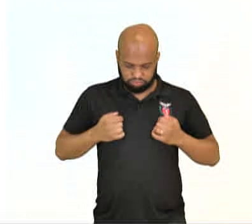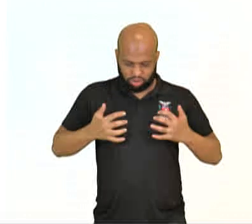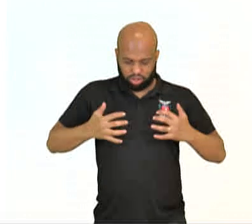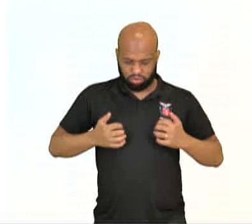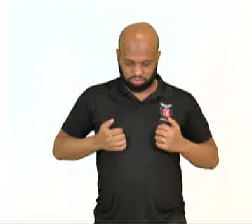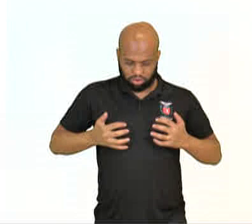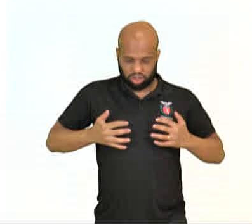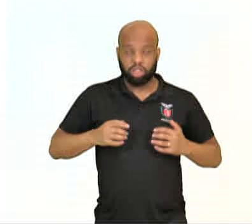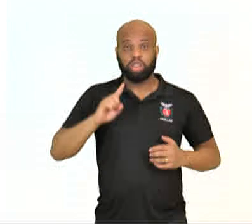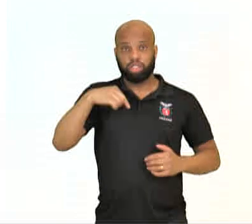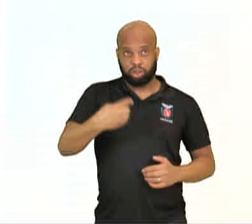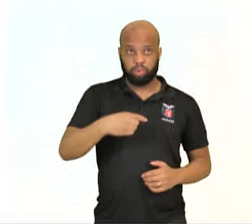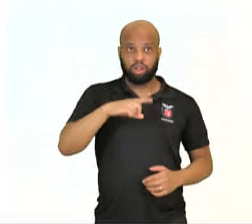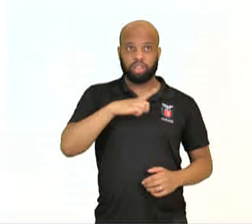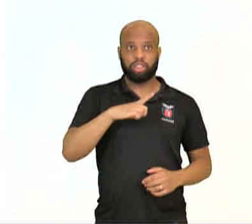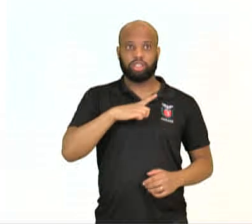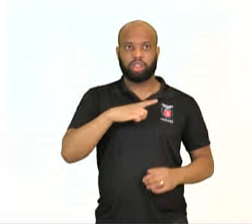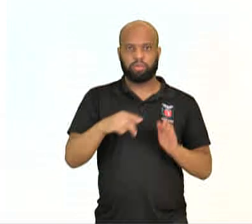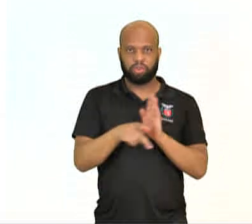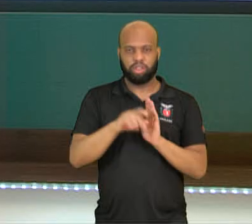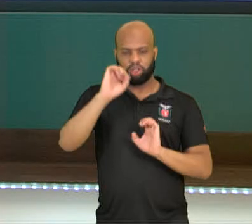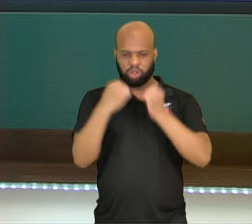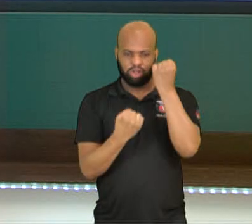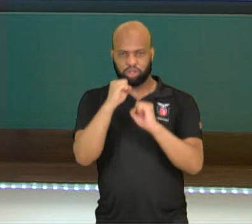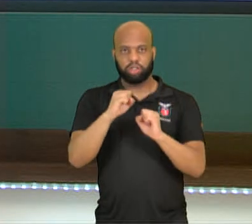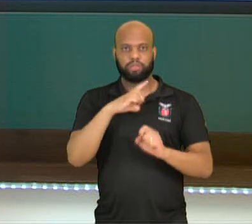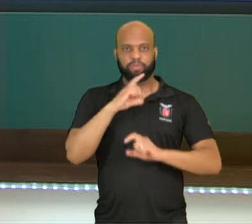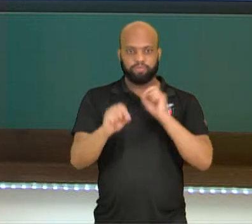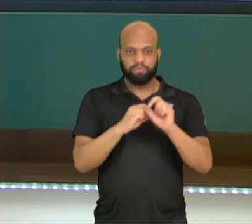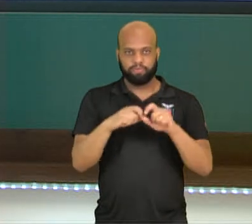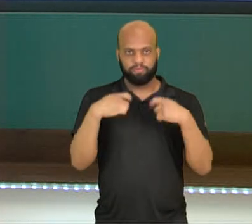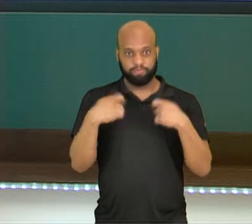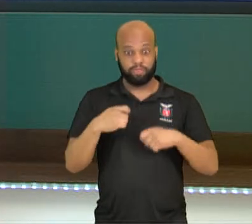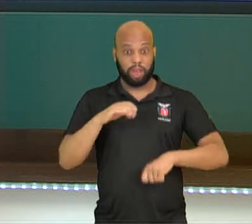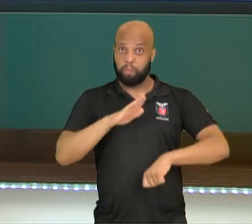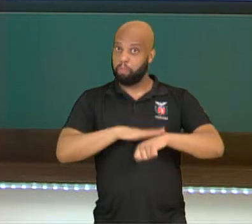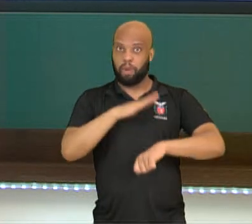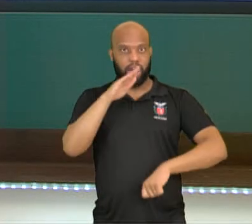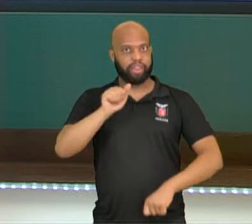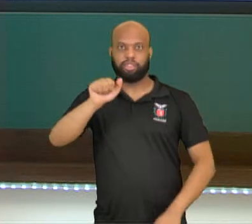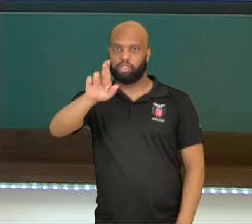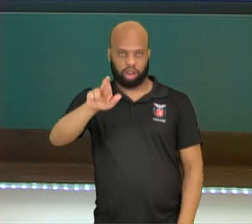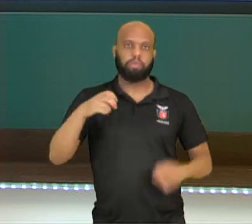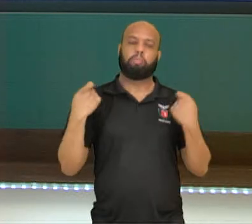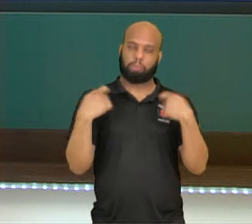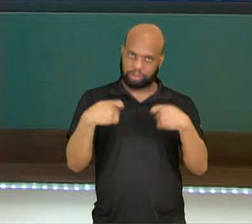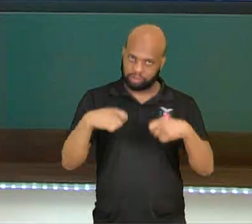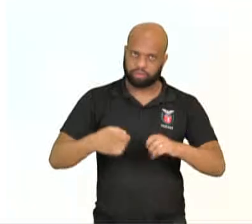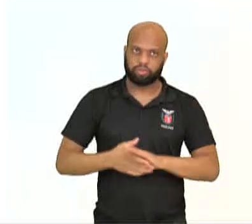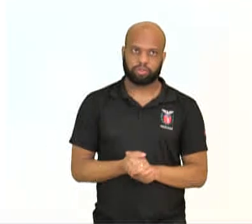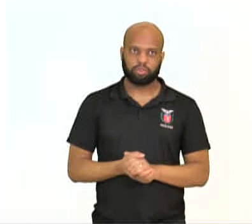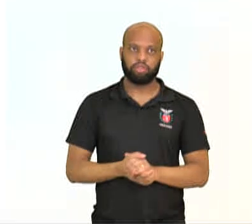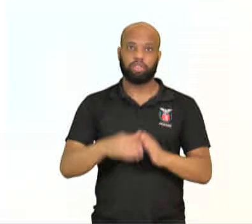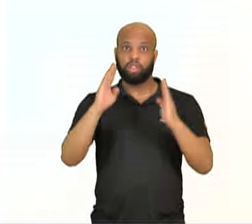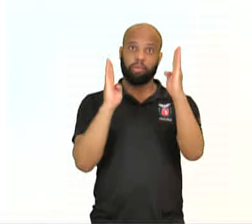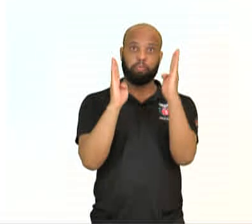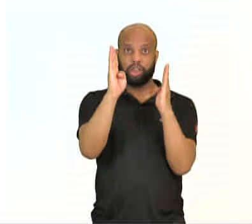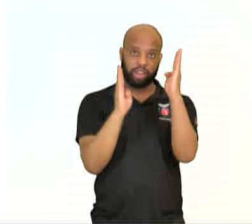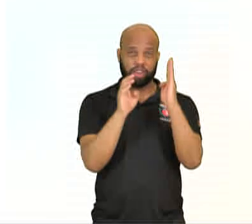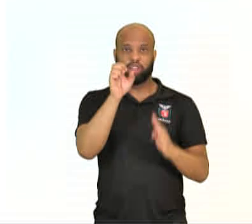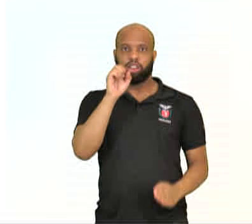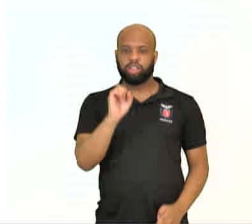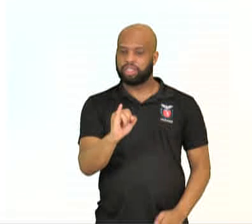exercício requer uma ventilação maior. Então, quando eu estou praticando atividade física, eu preciso de mais ventilação. Durante exercícios